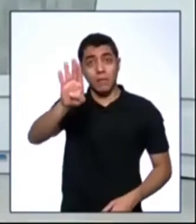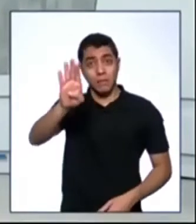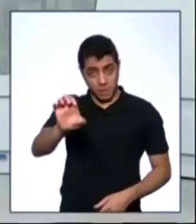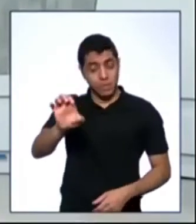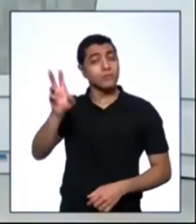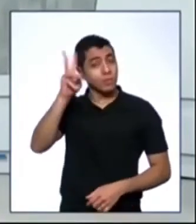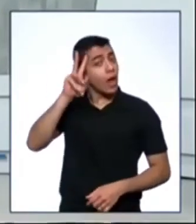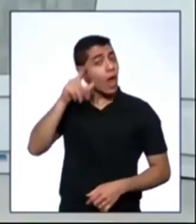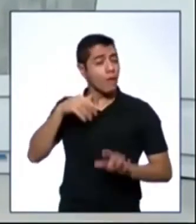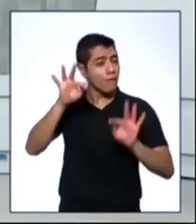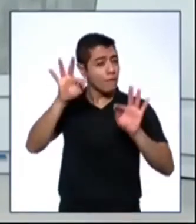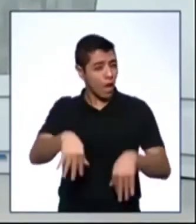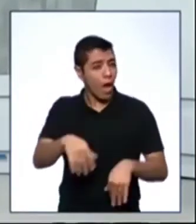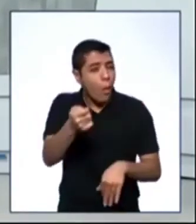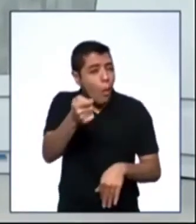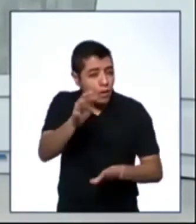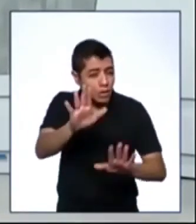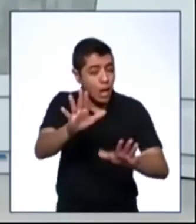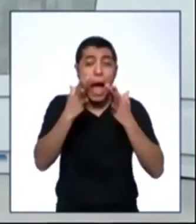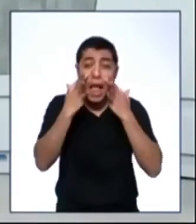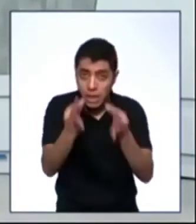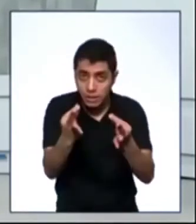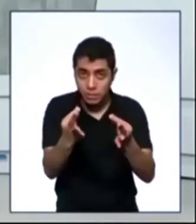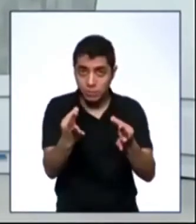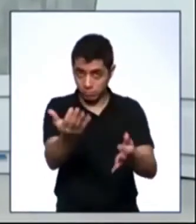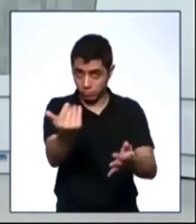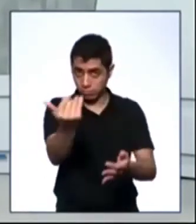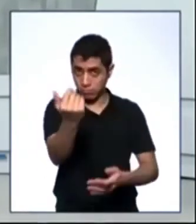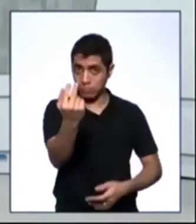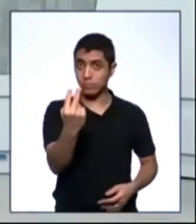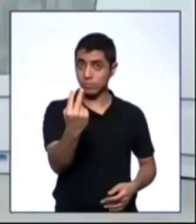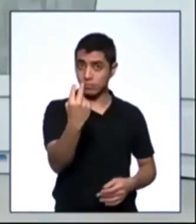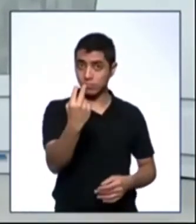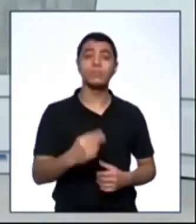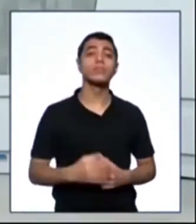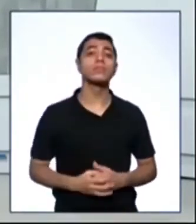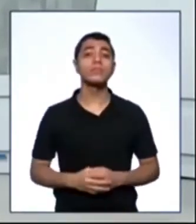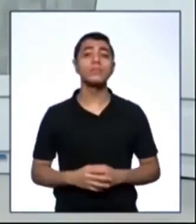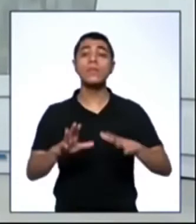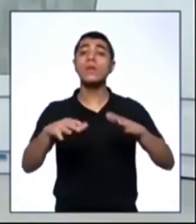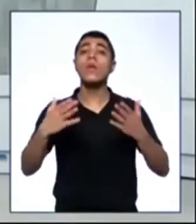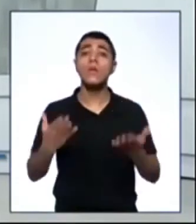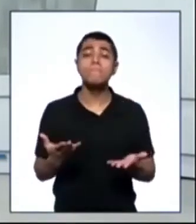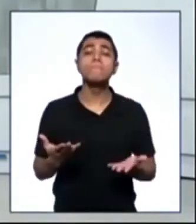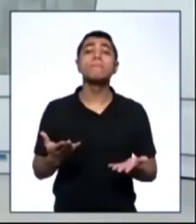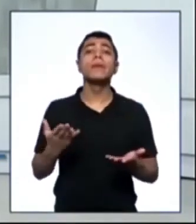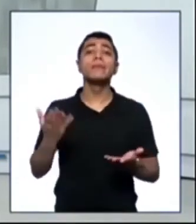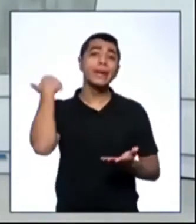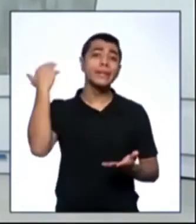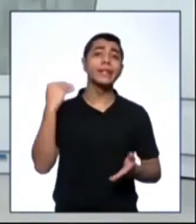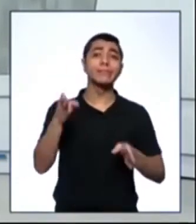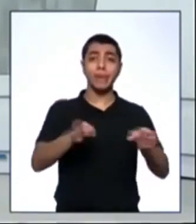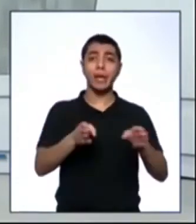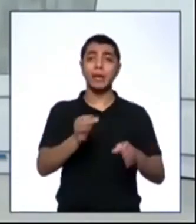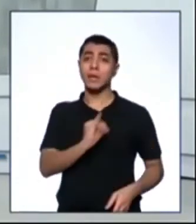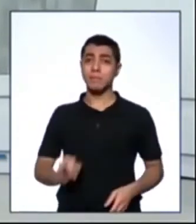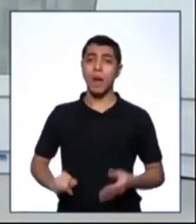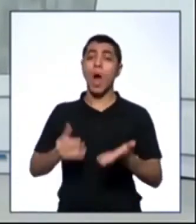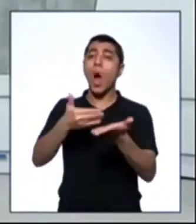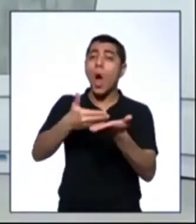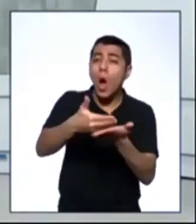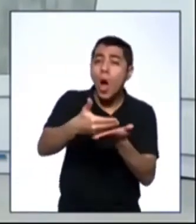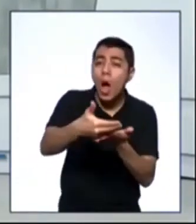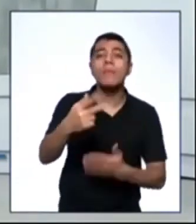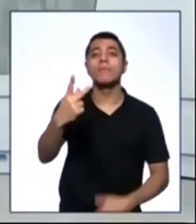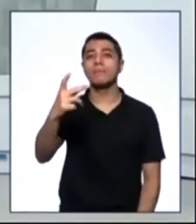comigo. Terminando o rolê. Gente, então, ó. Começo do Império, plebe consegue direitos políticos. Só